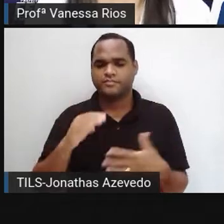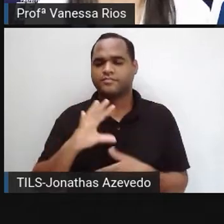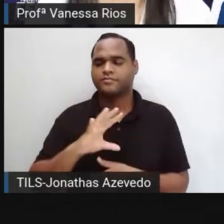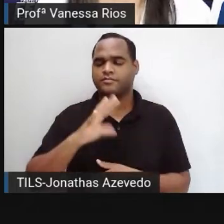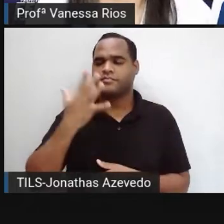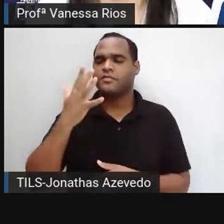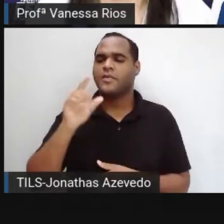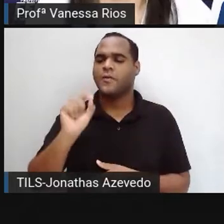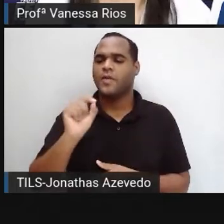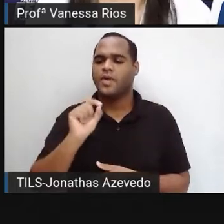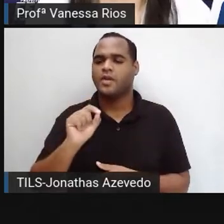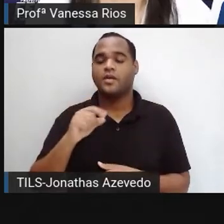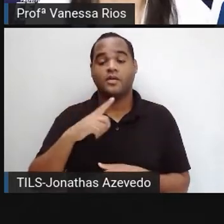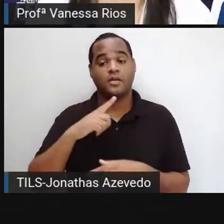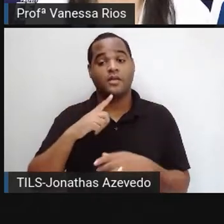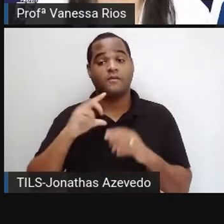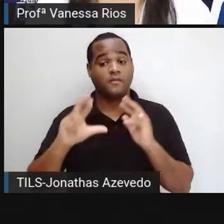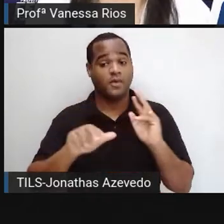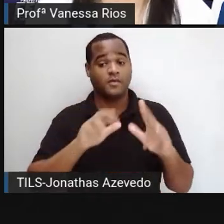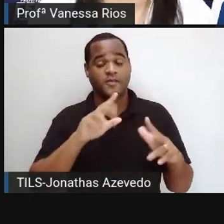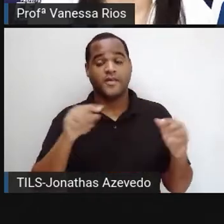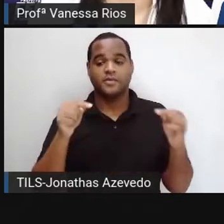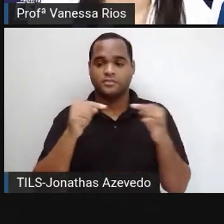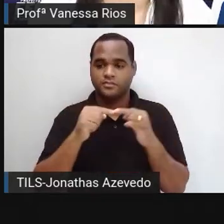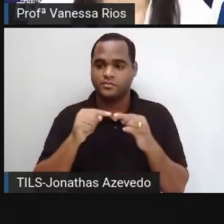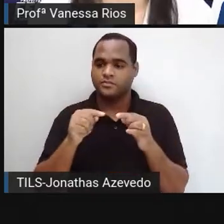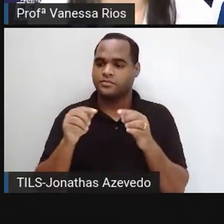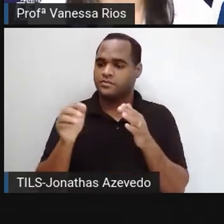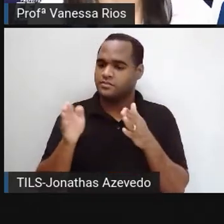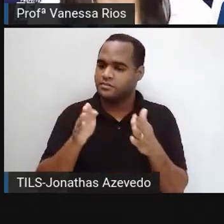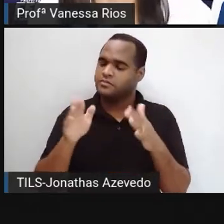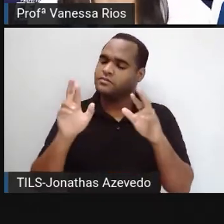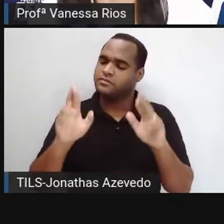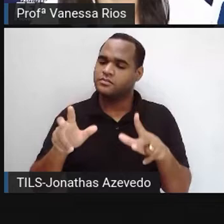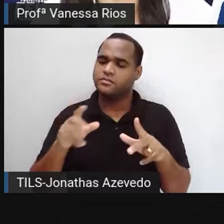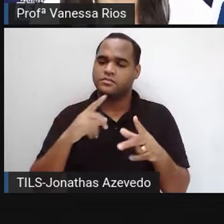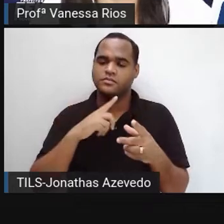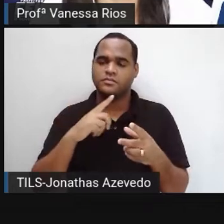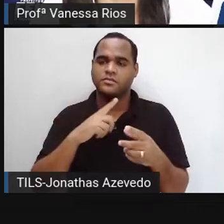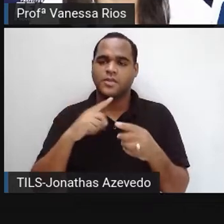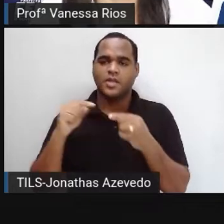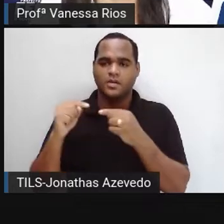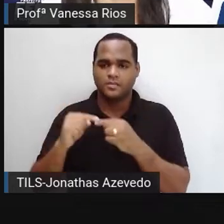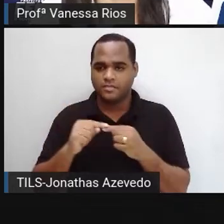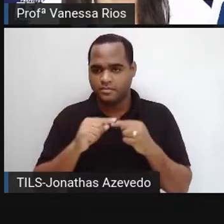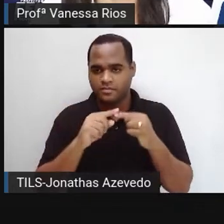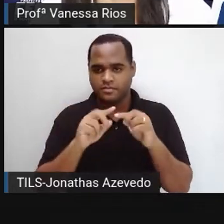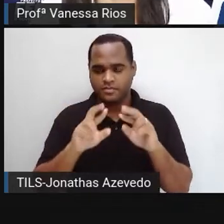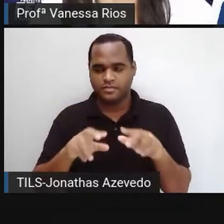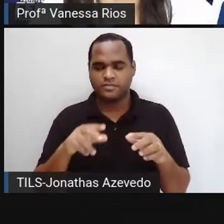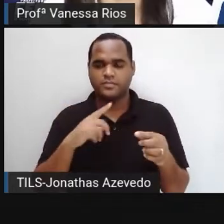períodos separados, distintos, em momentos em que houve a necessidade do nosso corpo